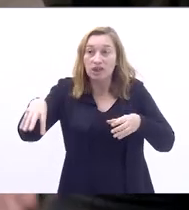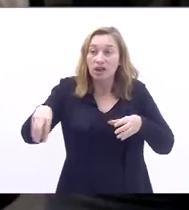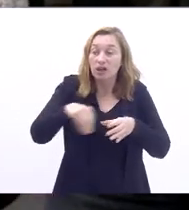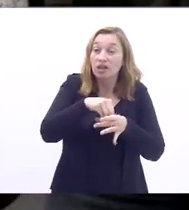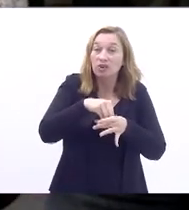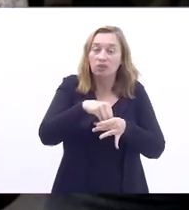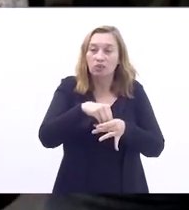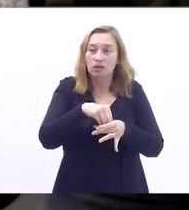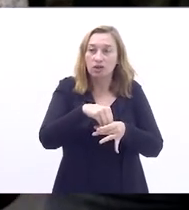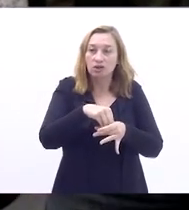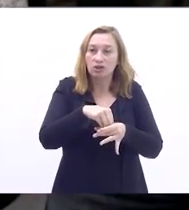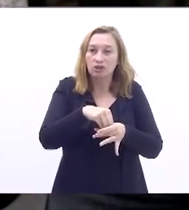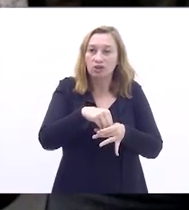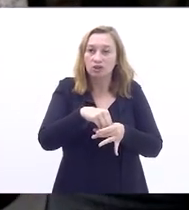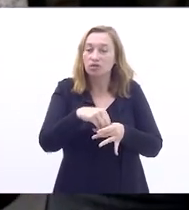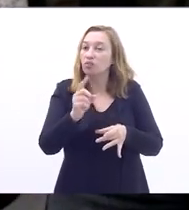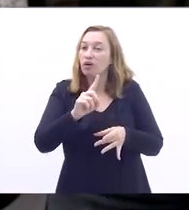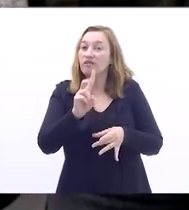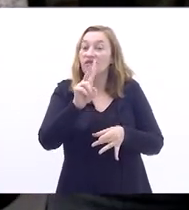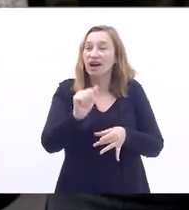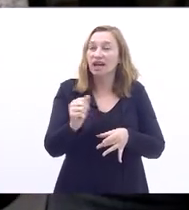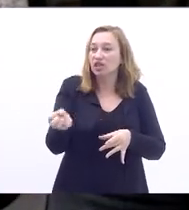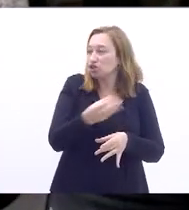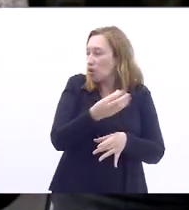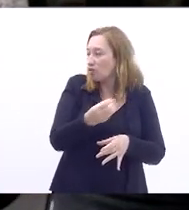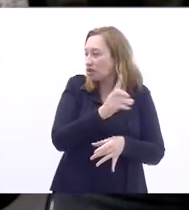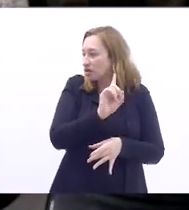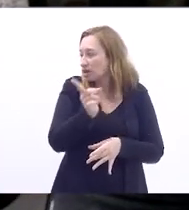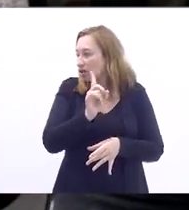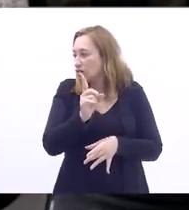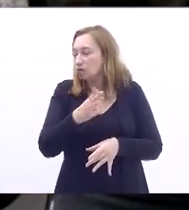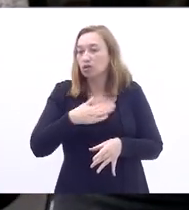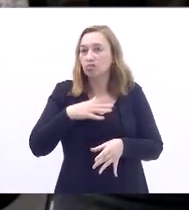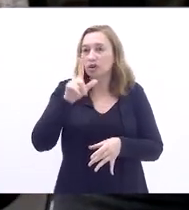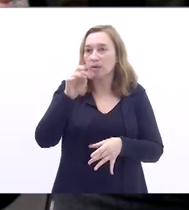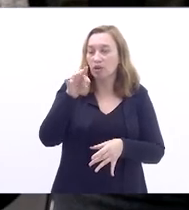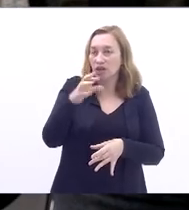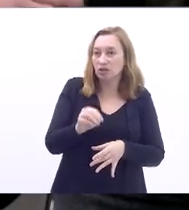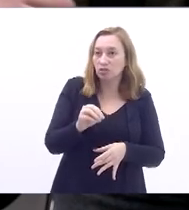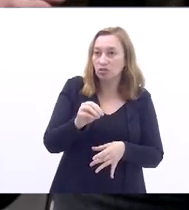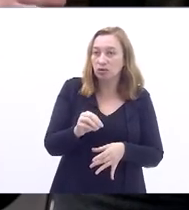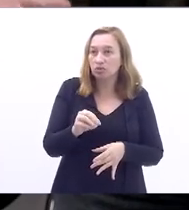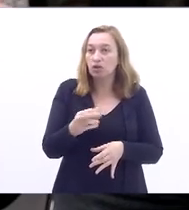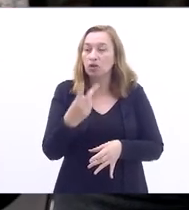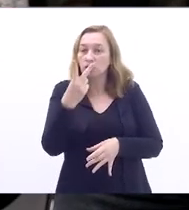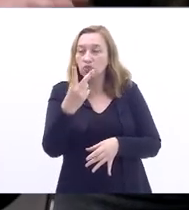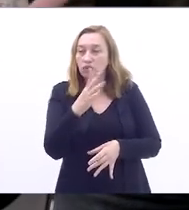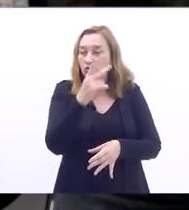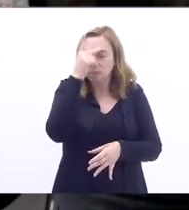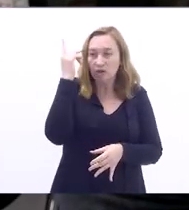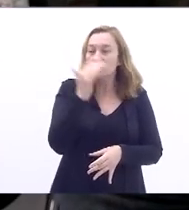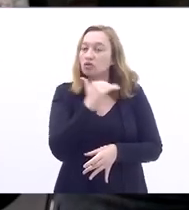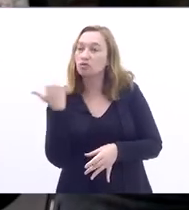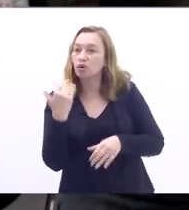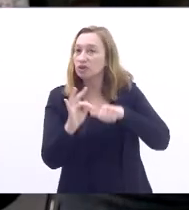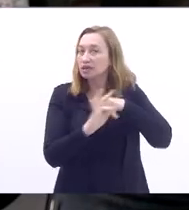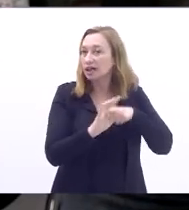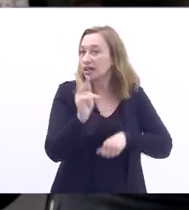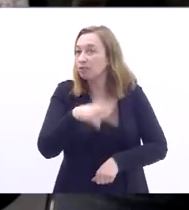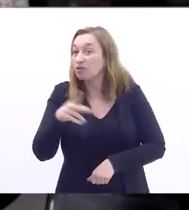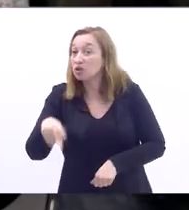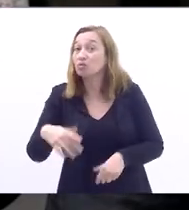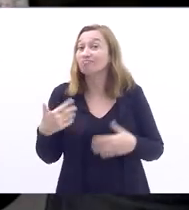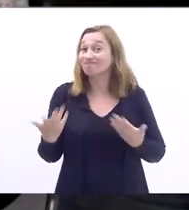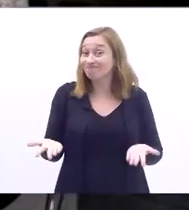né assim não é um são vagas novas no meu laboratório mesmo nós tivemos duas é falecimento de pessoas tanto técnico do